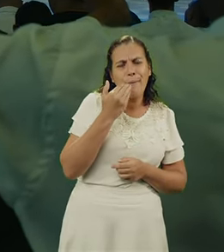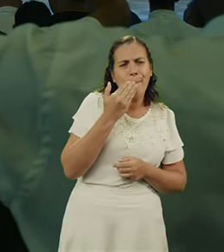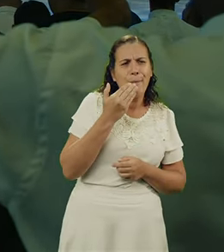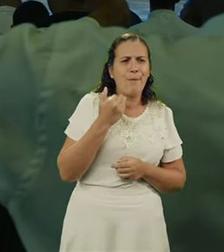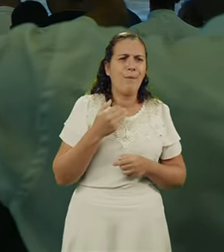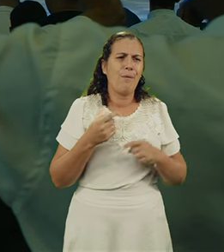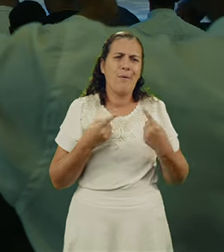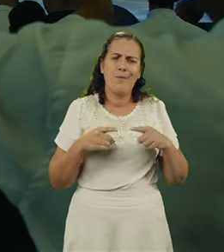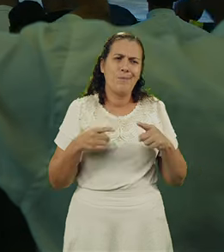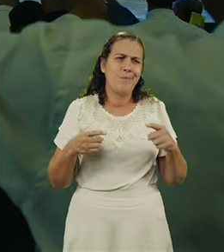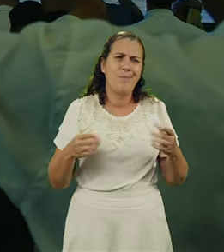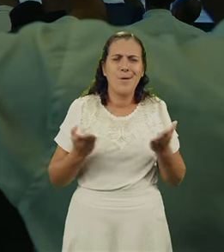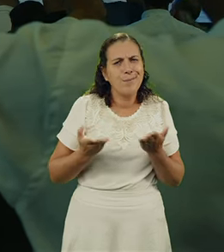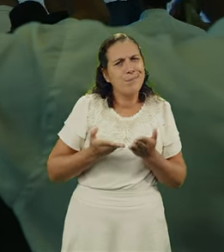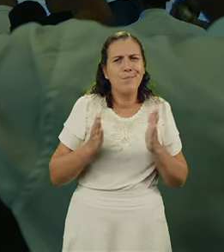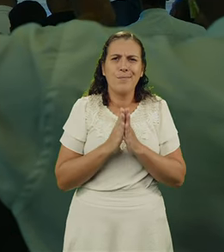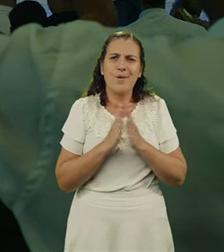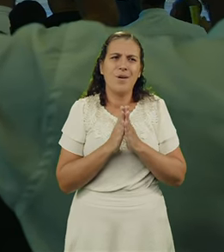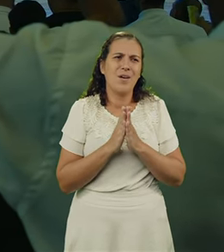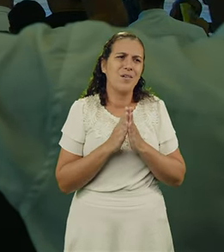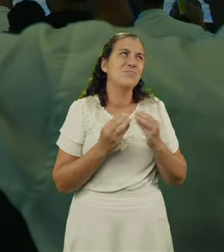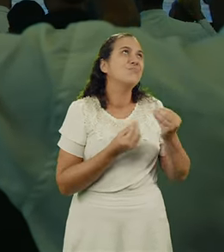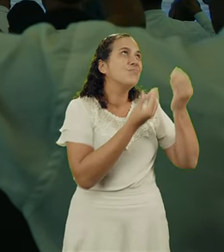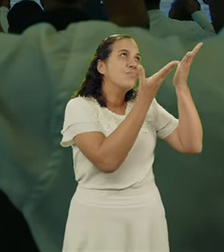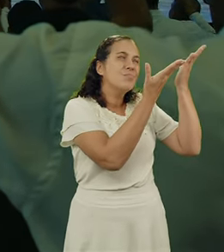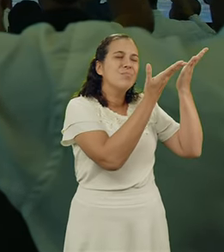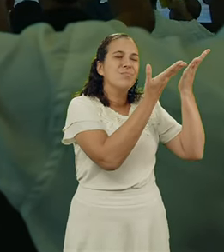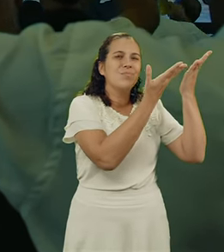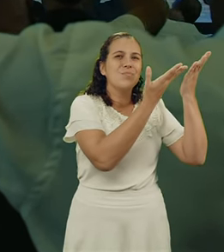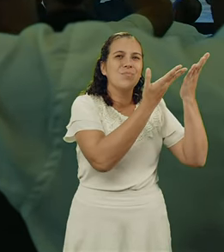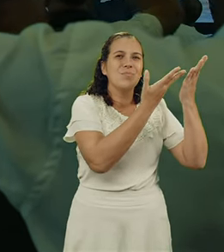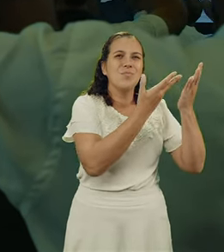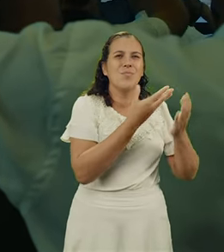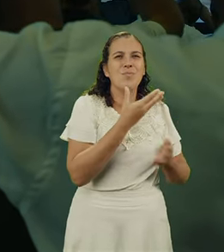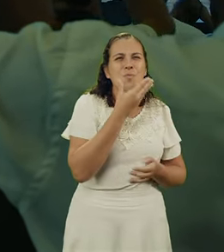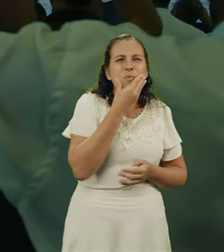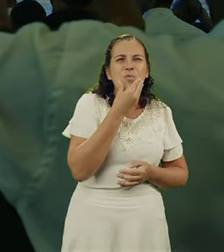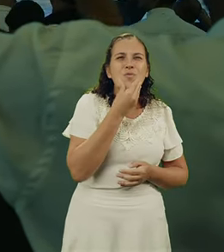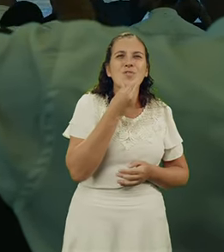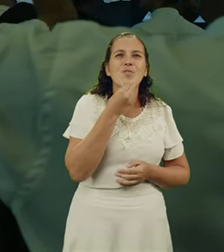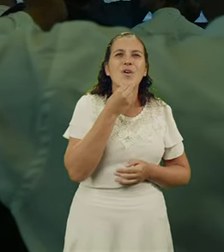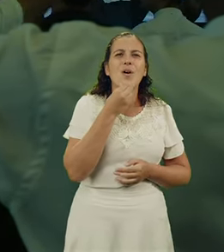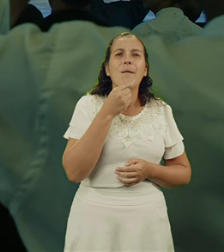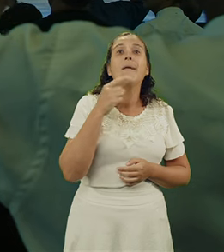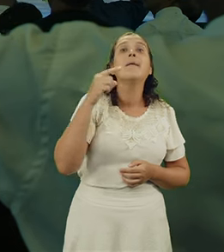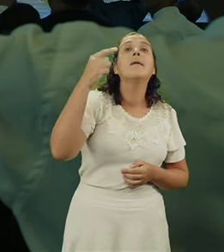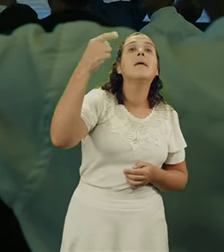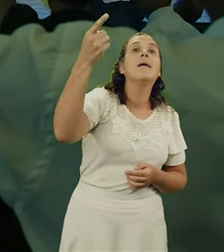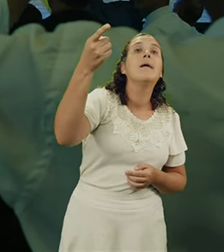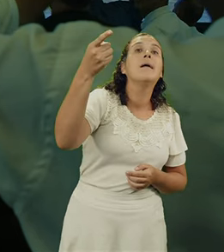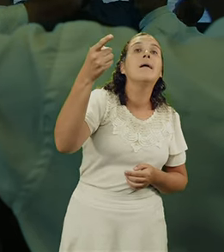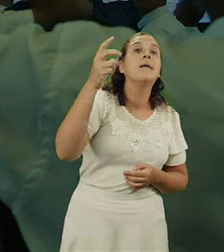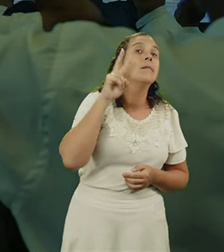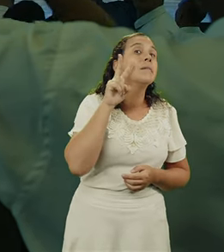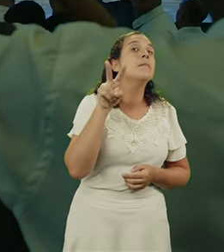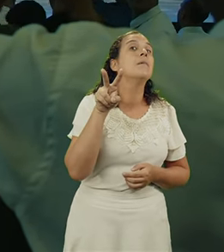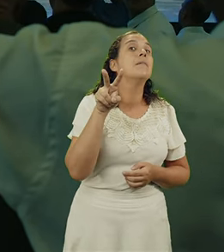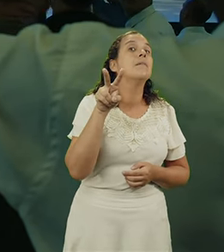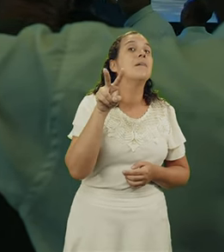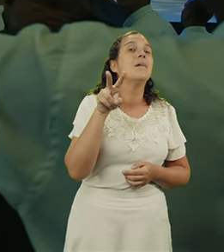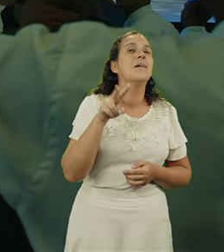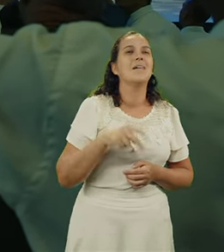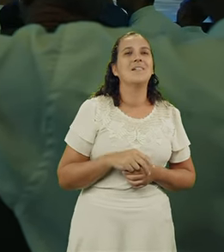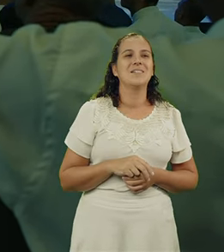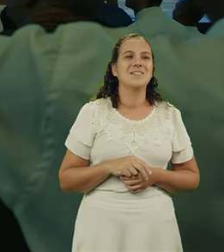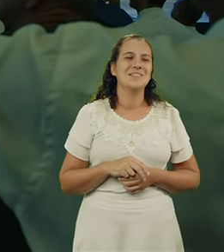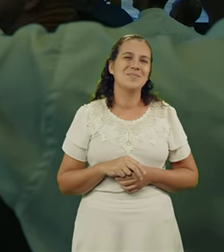de dar oferta. Levanta. Cadê o povo? Lá do fundão. Os homens do reino, lá do fundo. Deixa eu ver. Amém. Deus abençoe. No fundo. Cadê aqui do